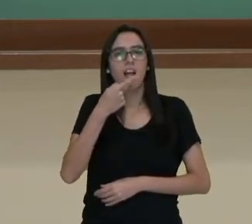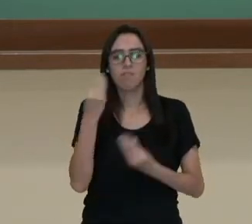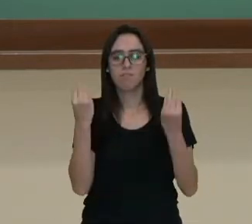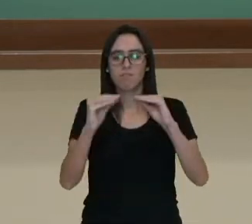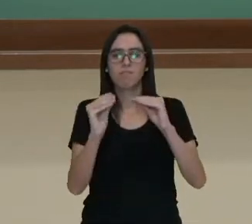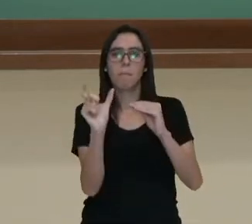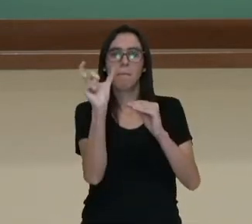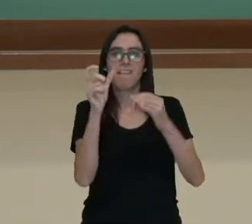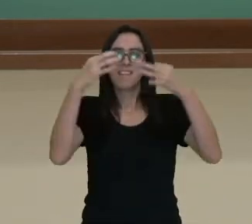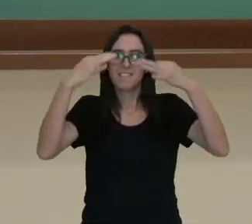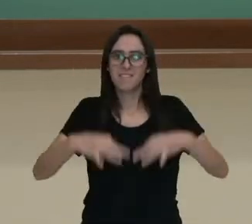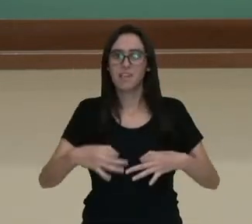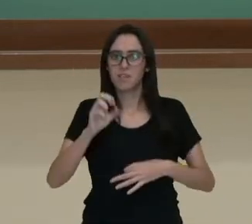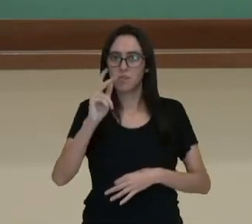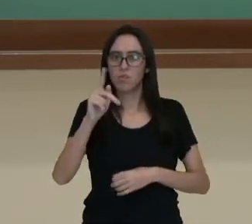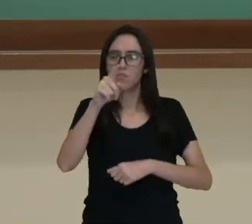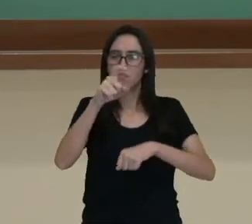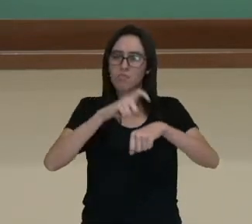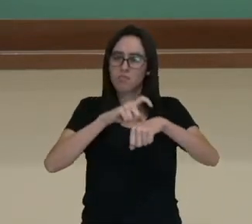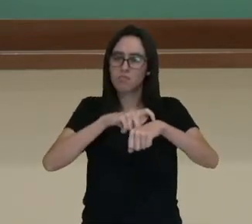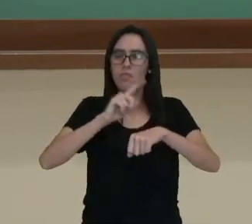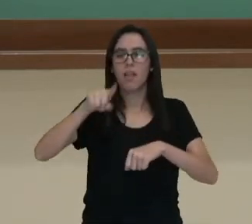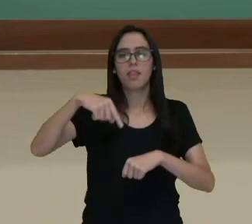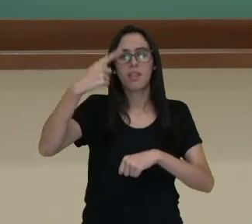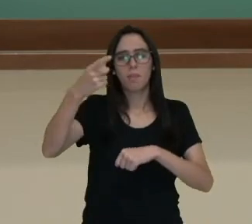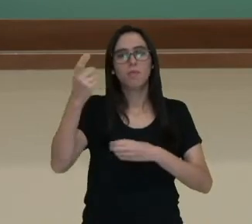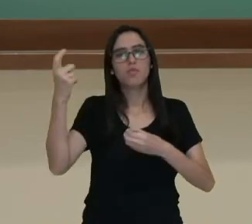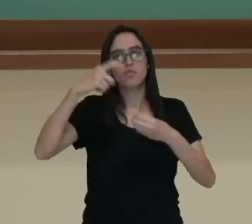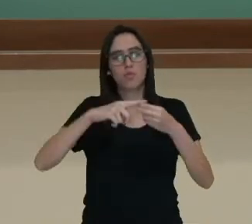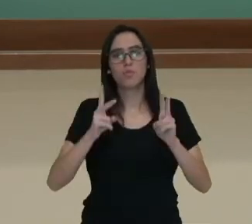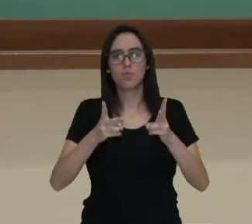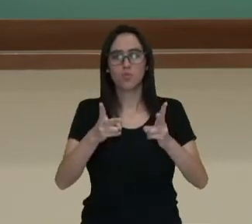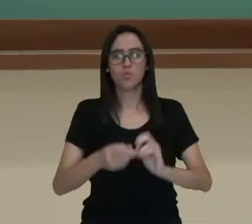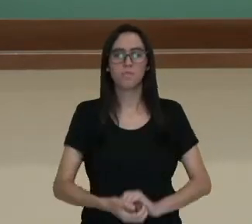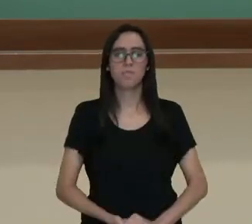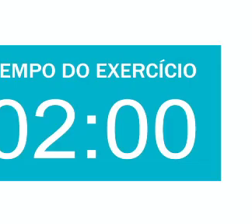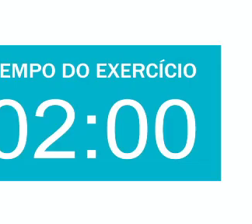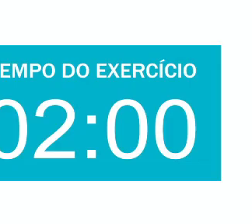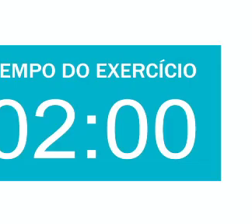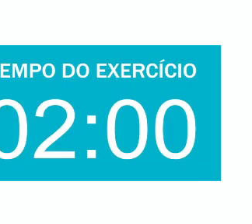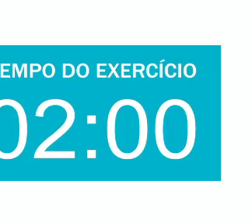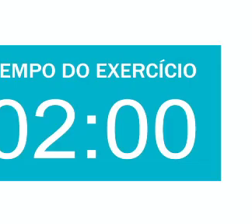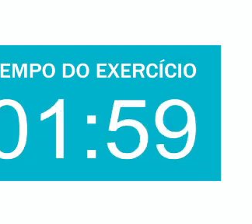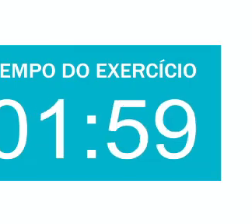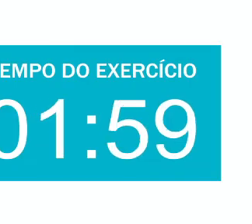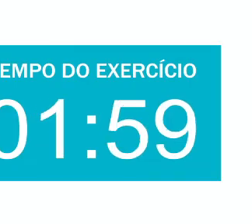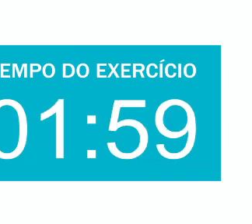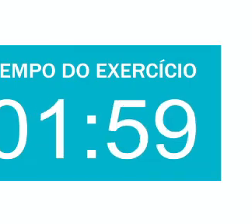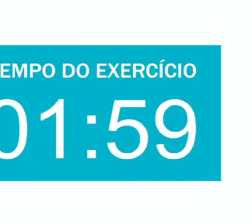tá? Vamos dar um tempinho e voltamos com a resposta correta.